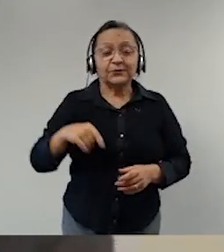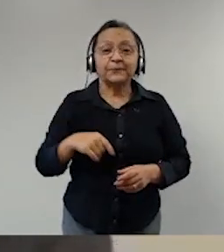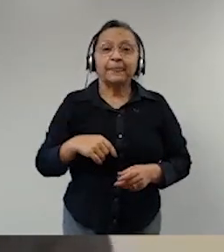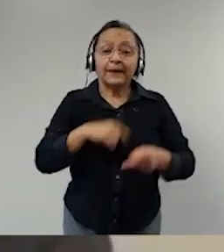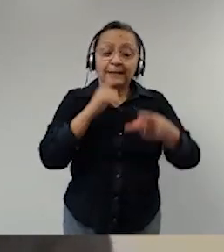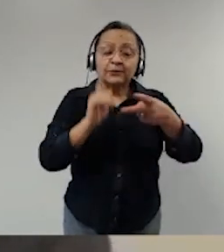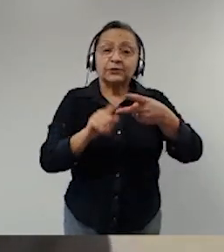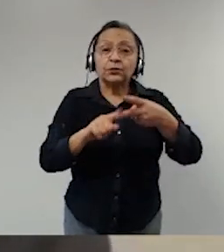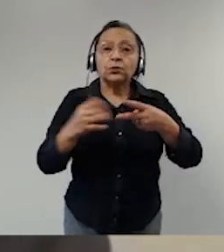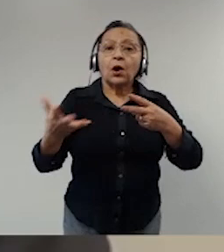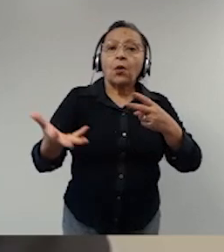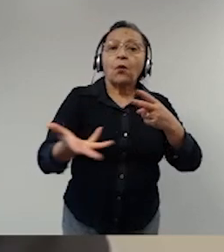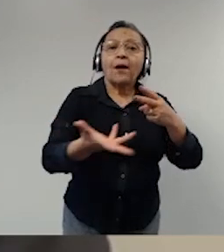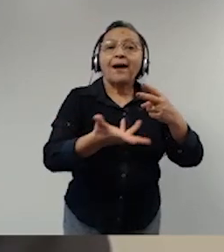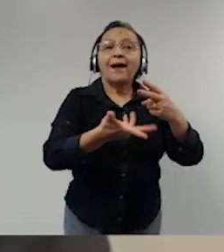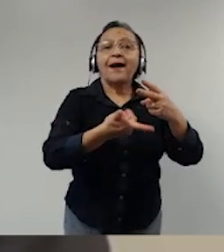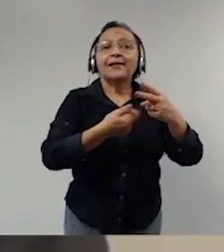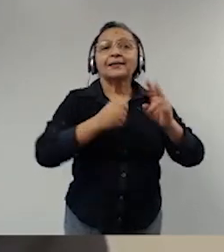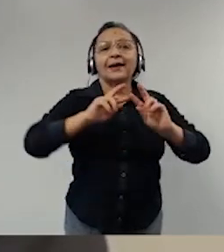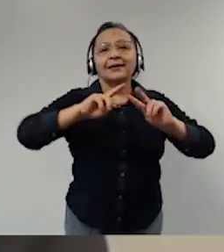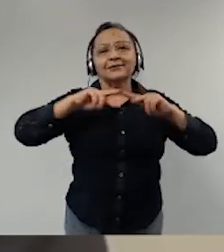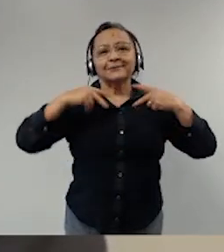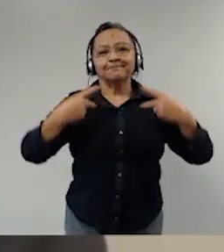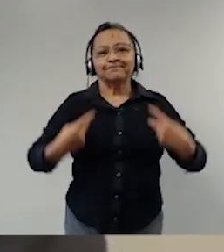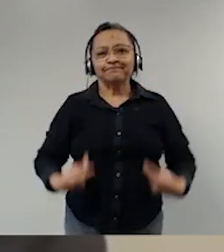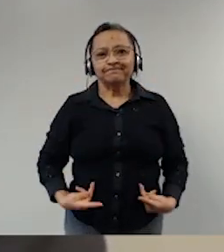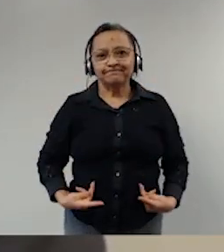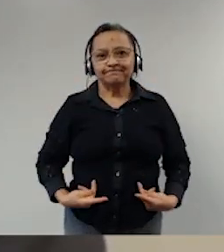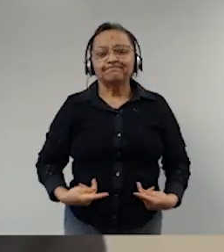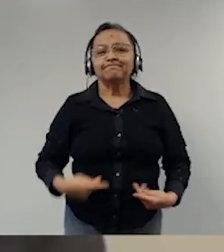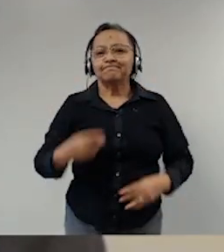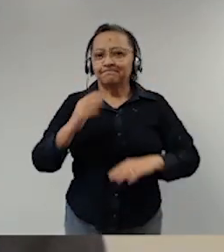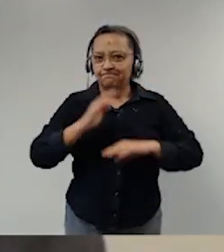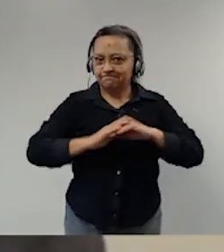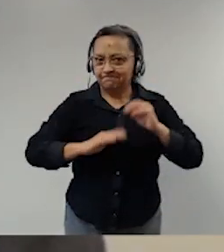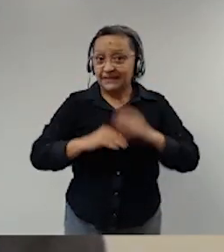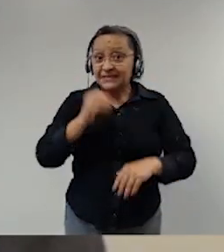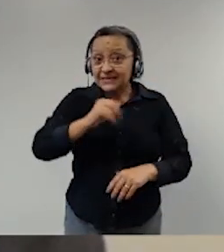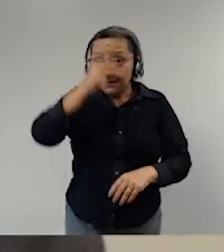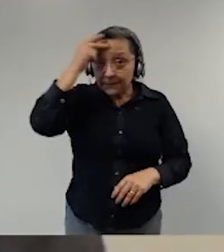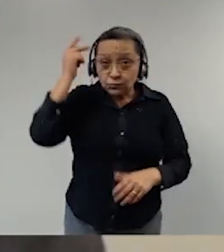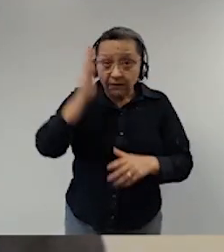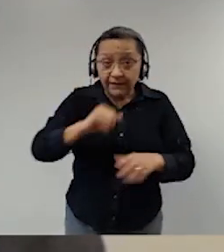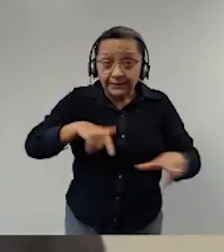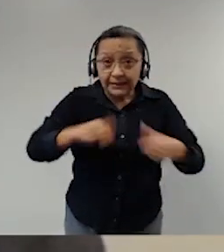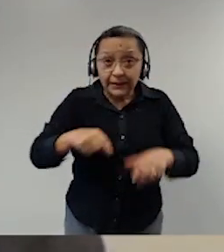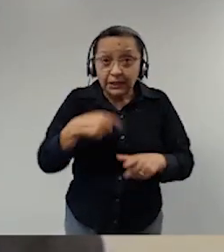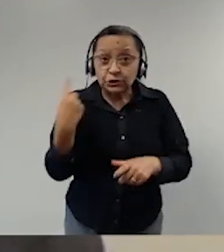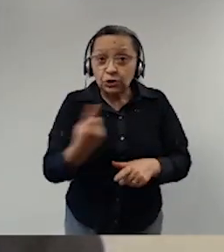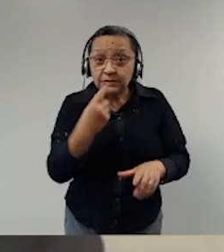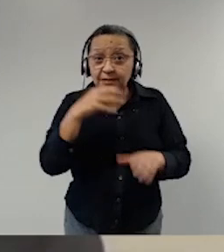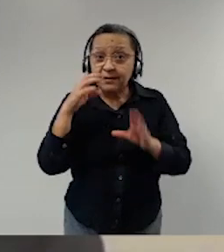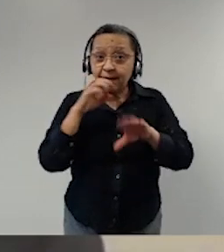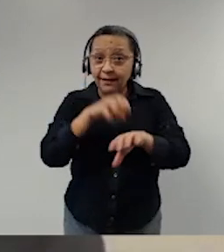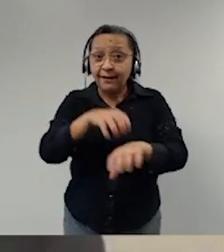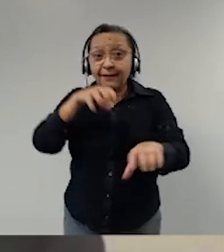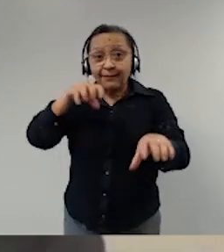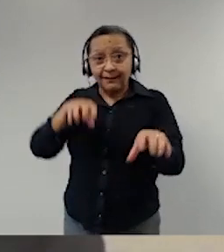a qualidade dos recursos humanos. Se as pessoas vão trabalhar sozinhas em casa ou vão ter que trabalhar sozinhas em